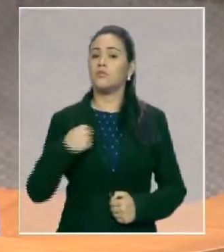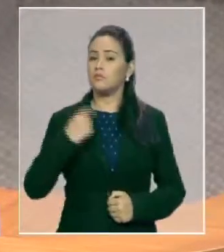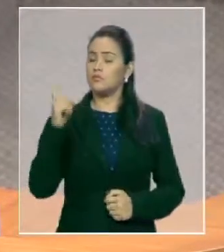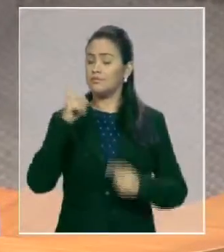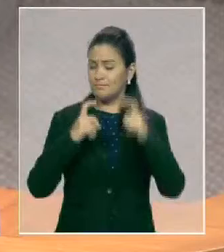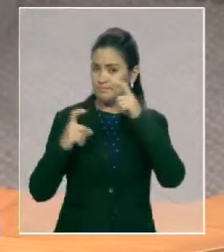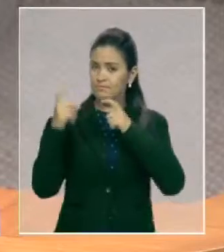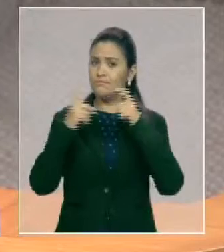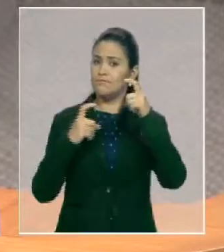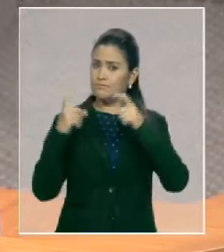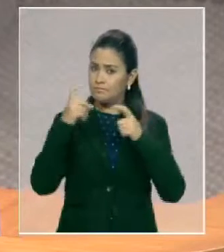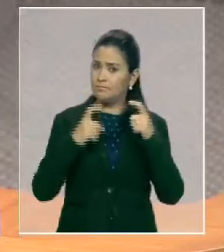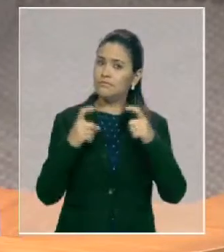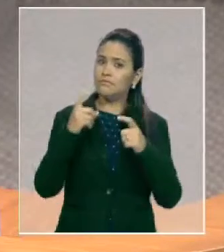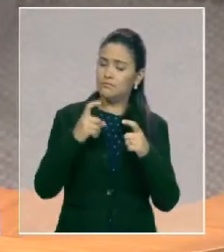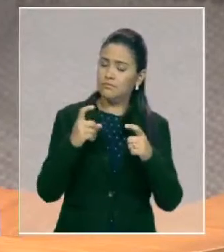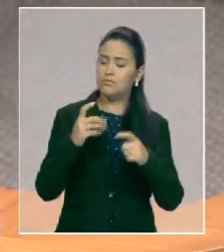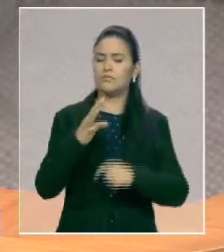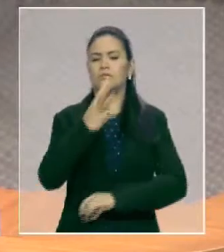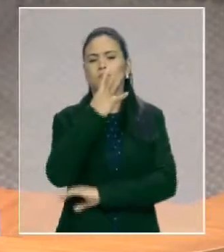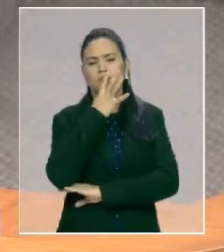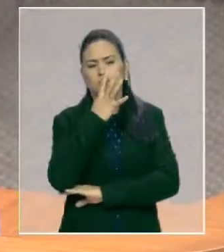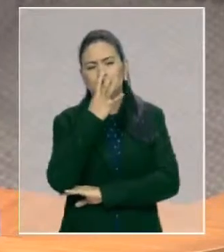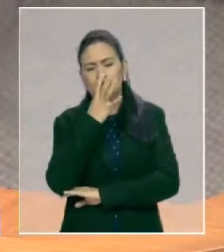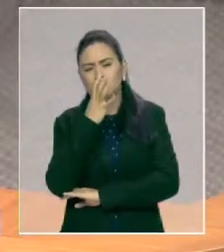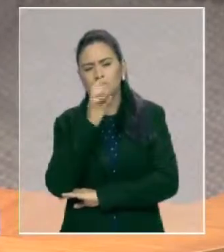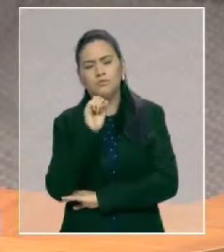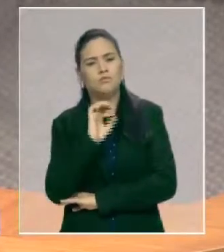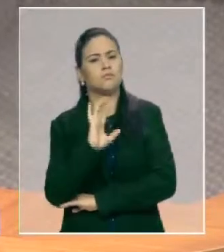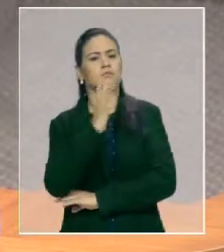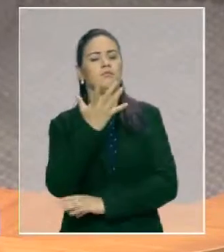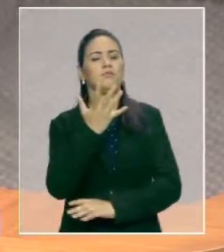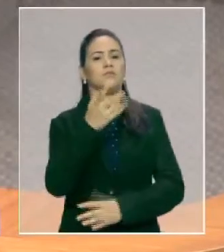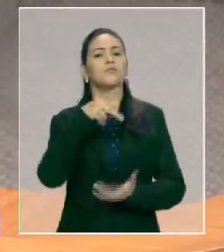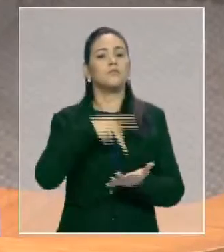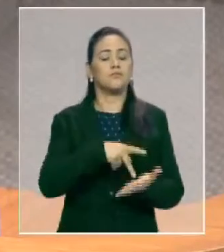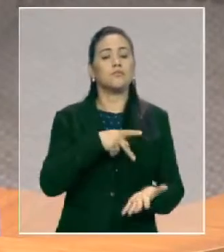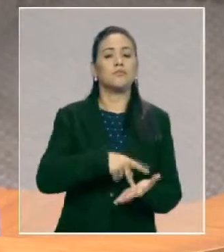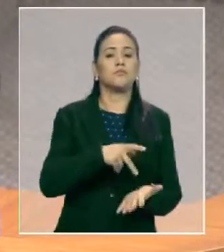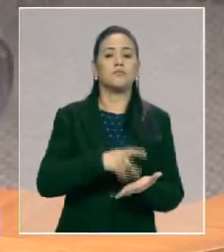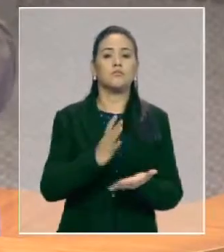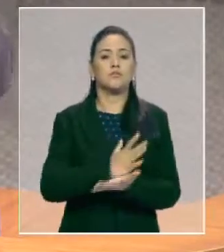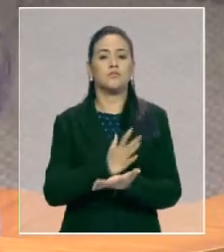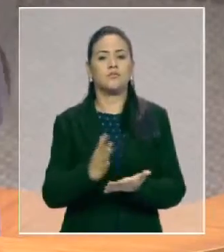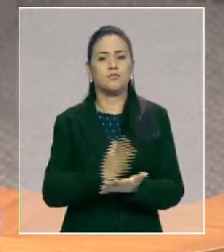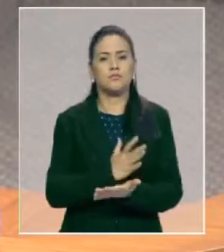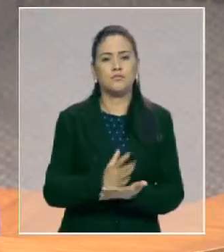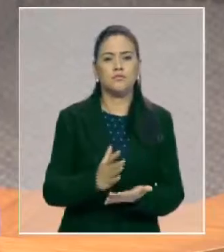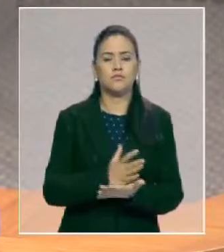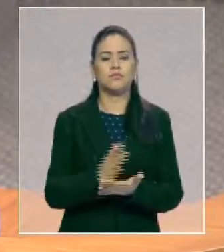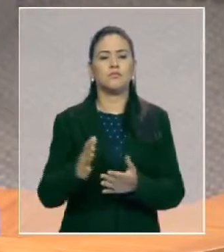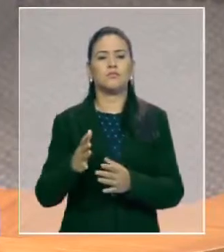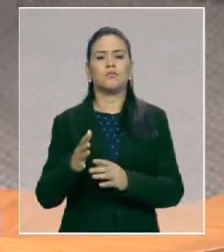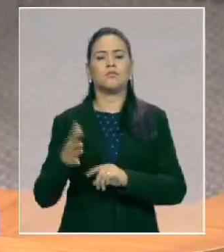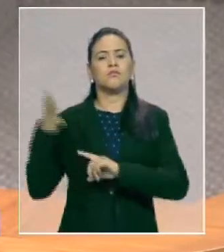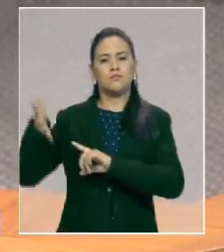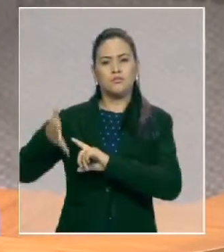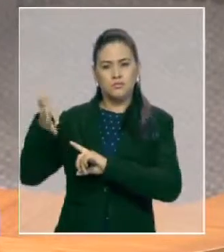atentamente esse fato e realmente ali alguns discursos